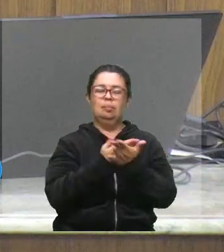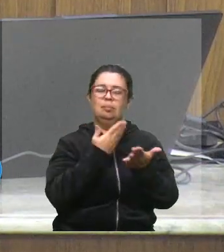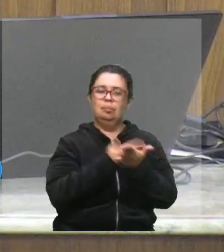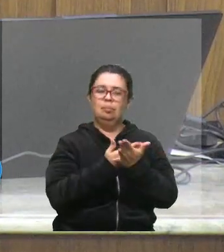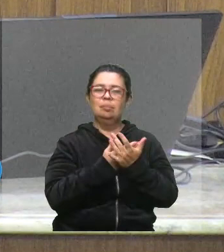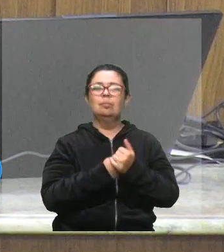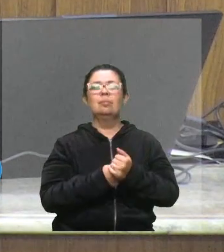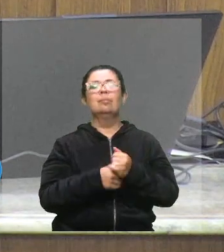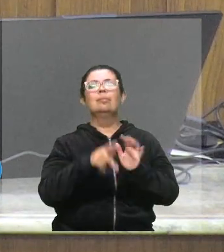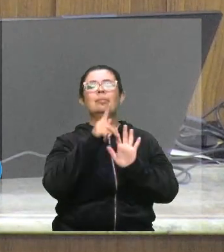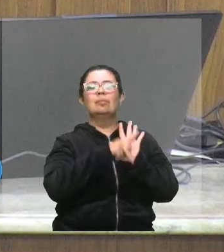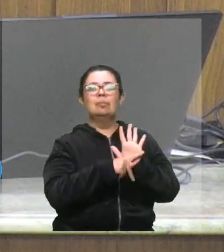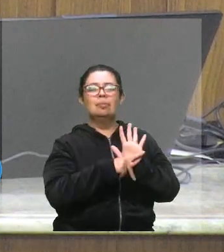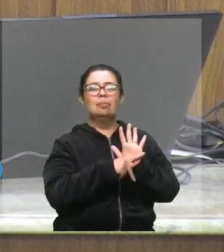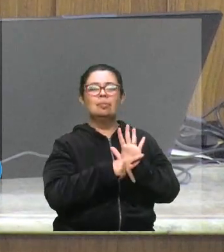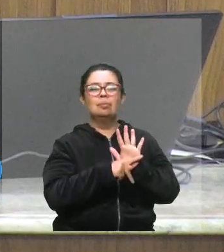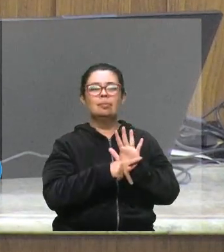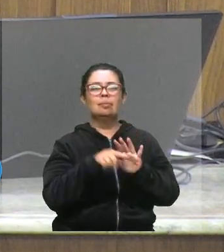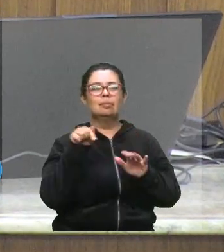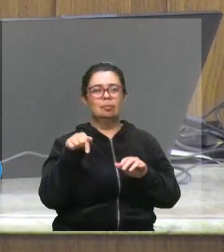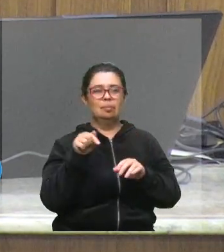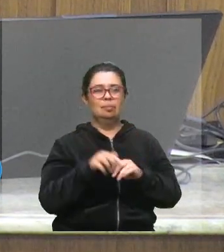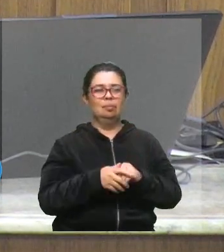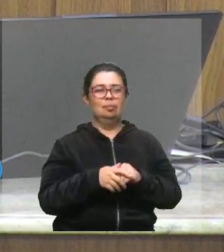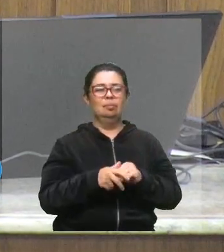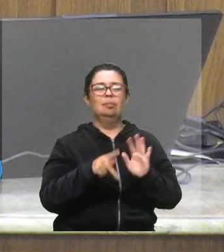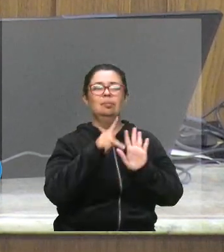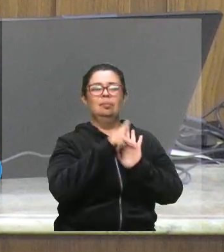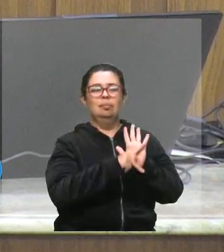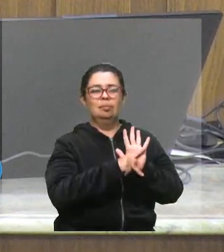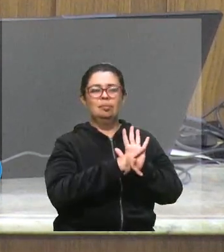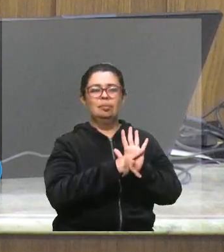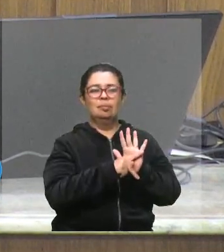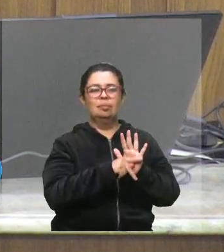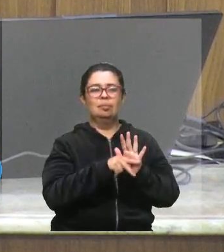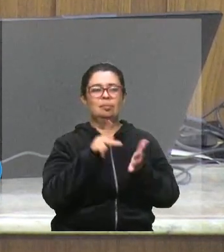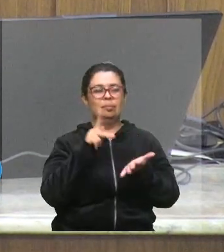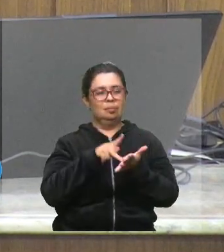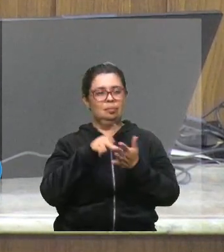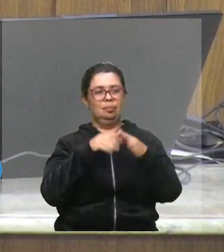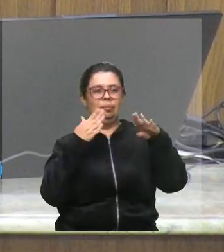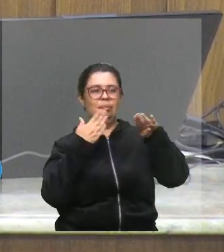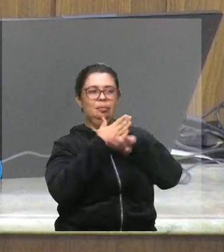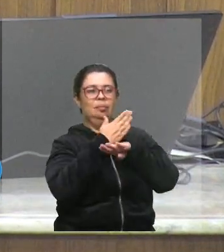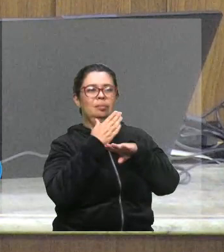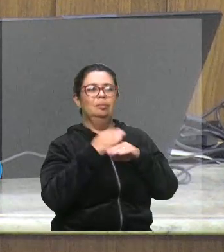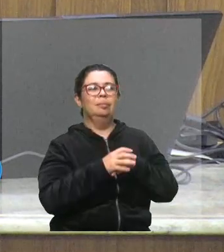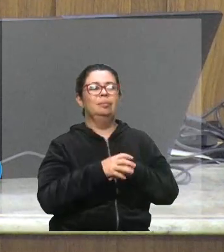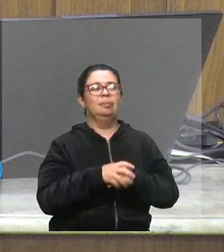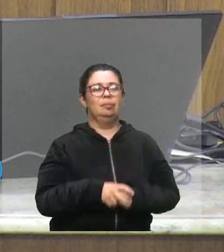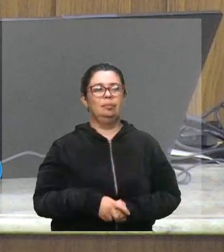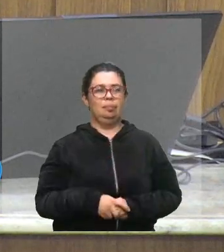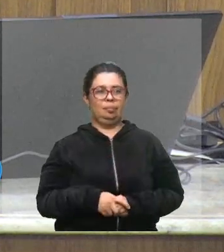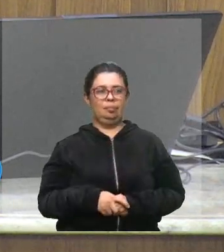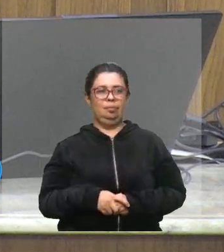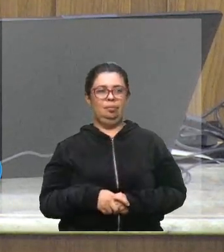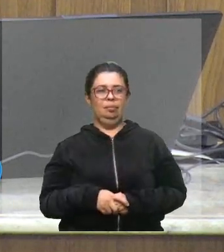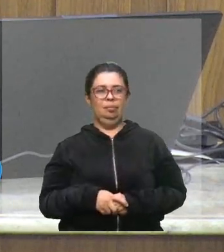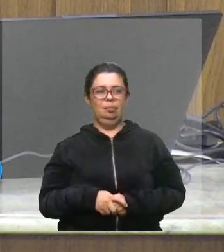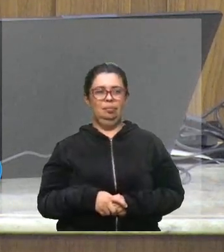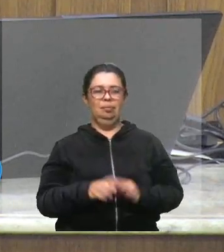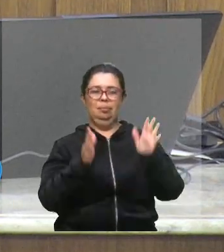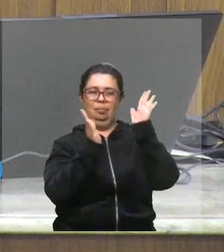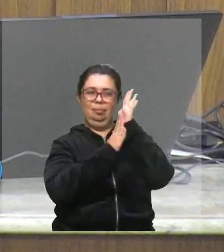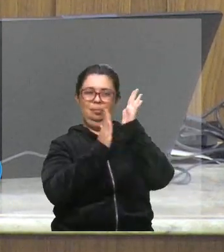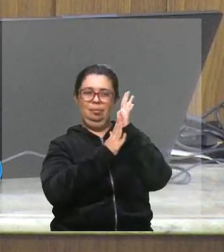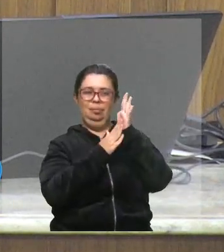diante do projeto, e hoje está aí um projeto que realmente foi aprovado com toda a fundamentação necessária. Então,